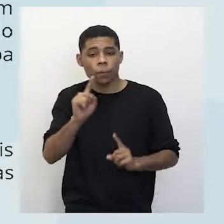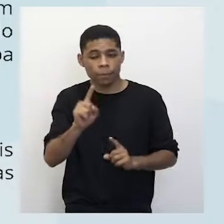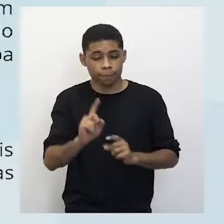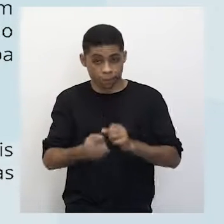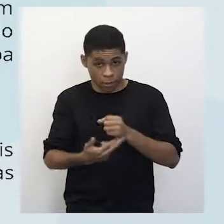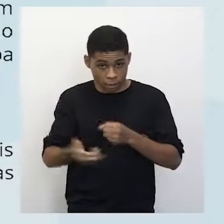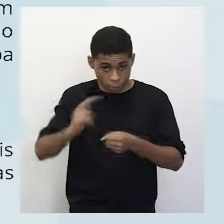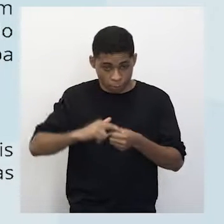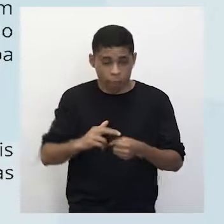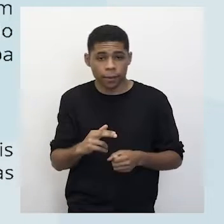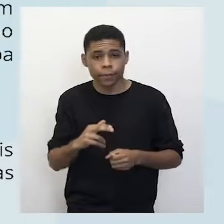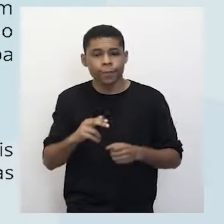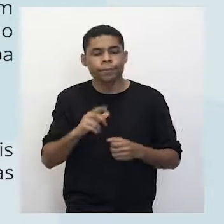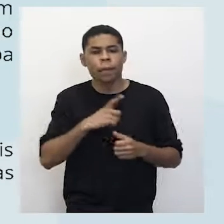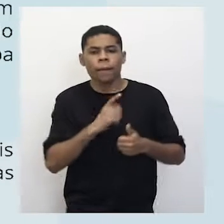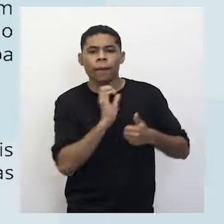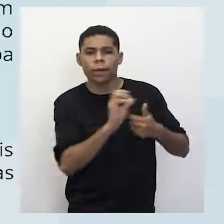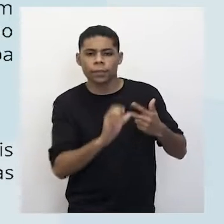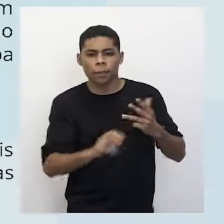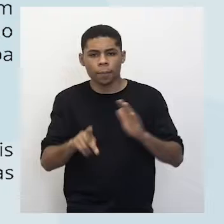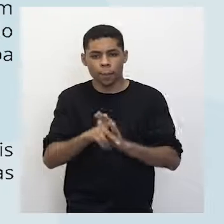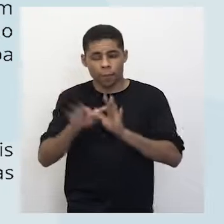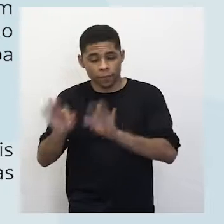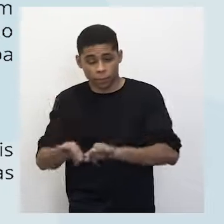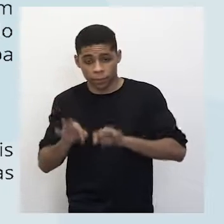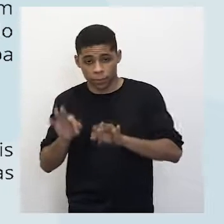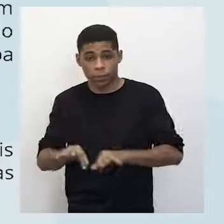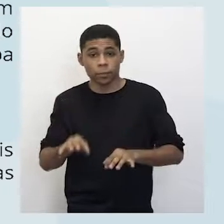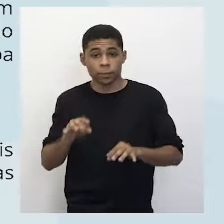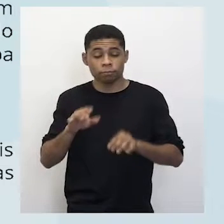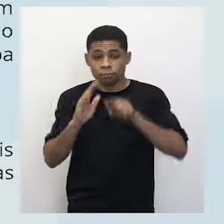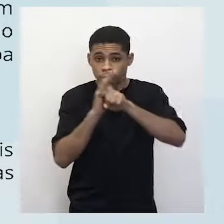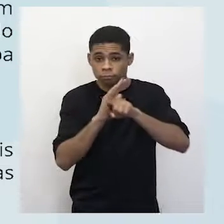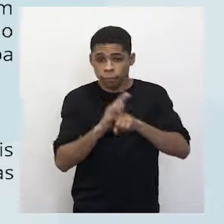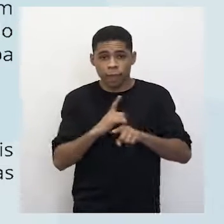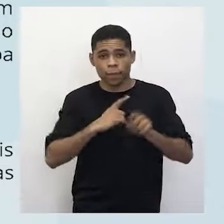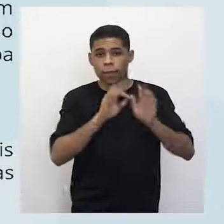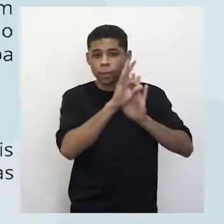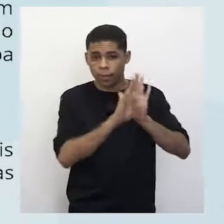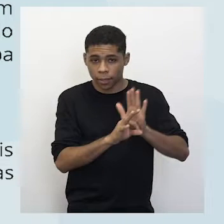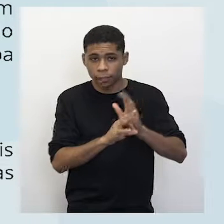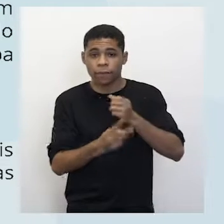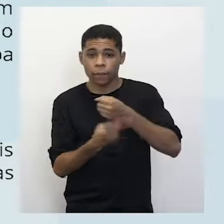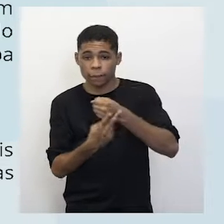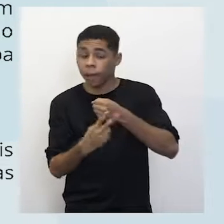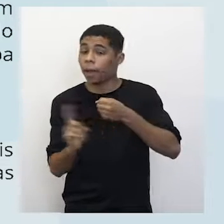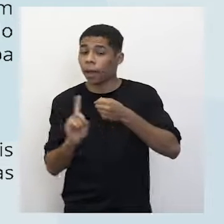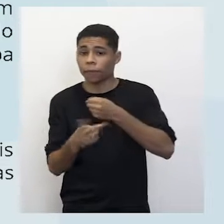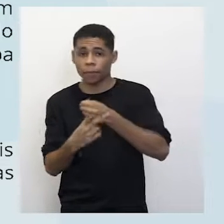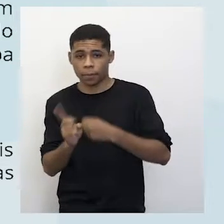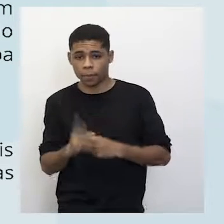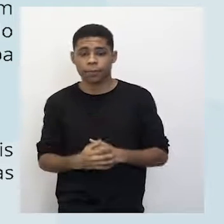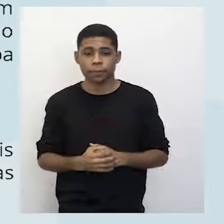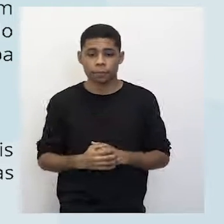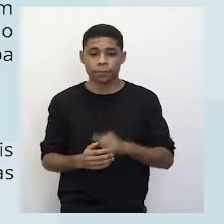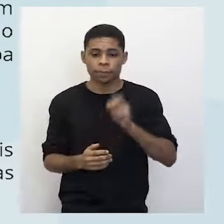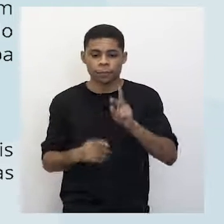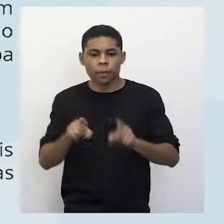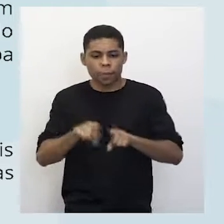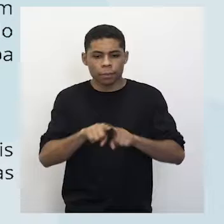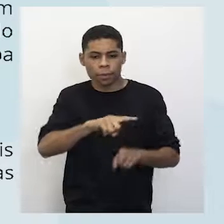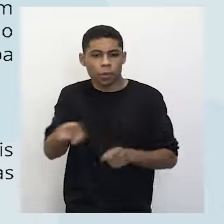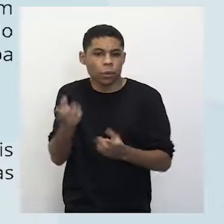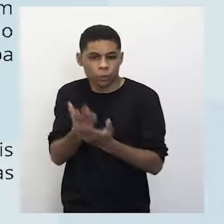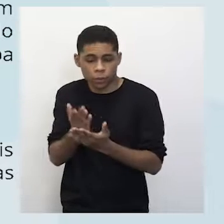as principais características do feudalismo por meio da análise de textos verbais e não verbais, por meio dos quais os estudantes